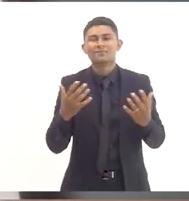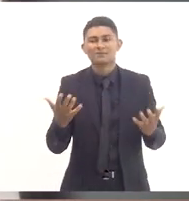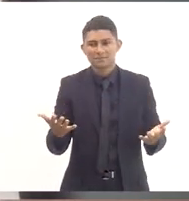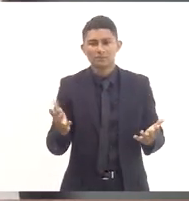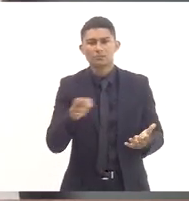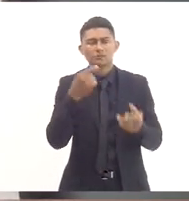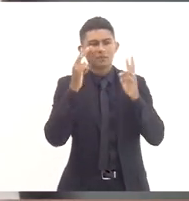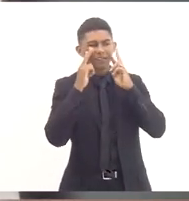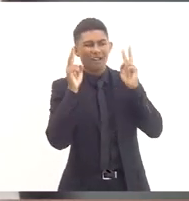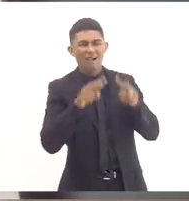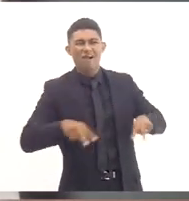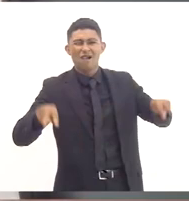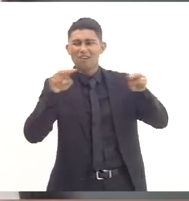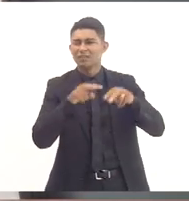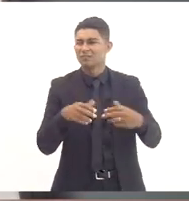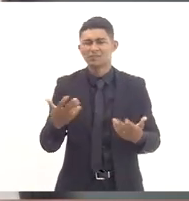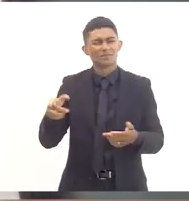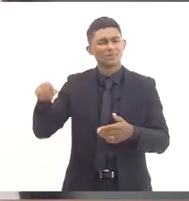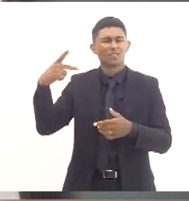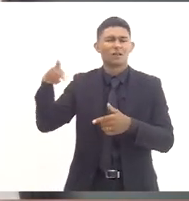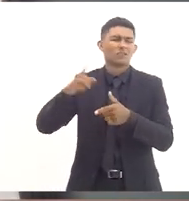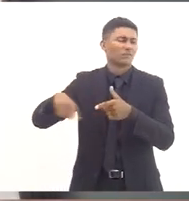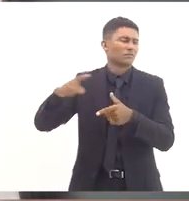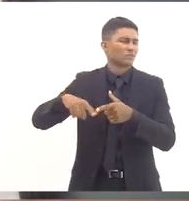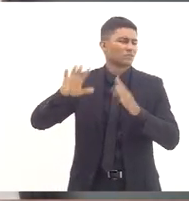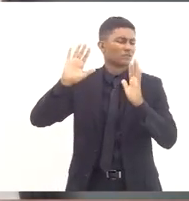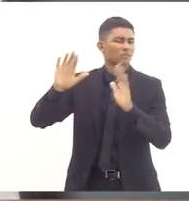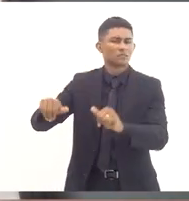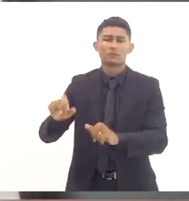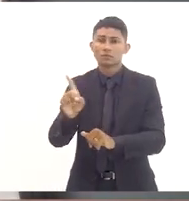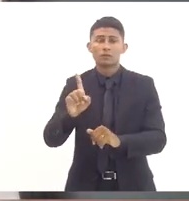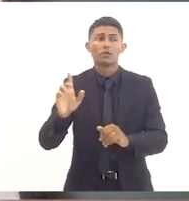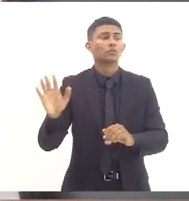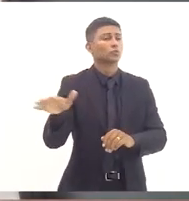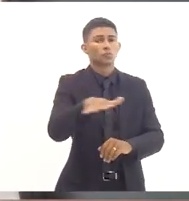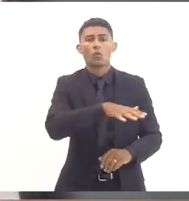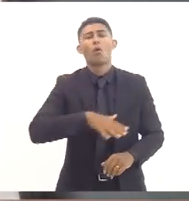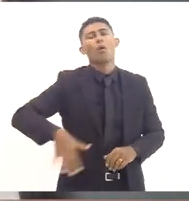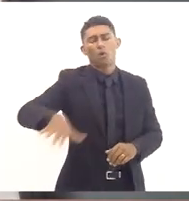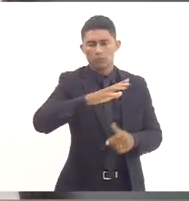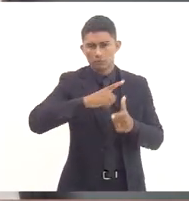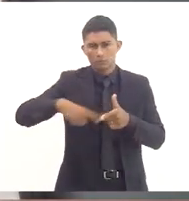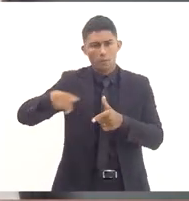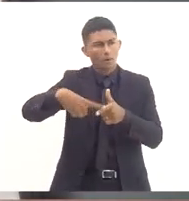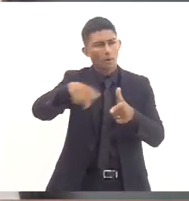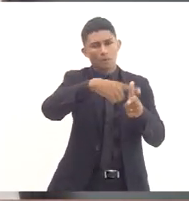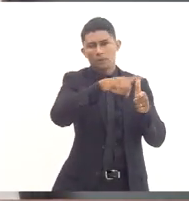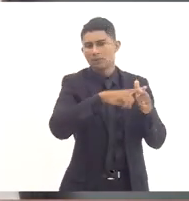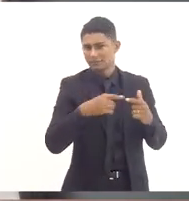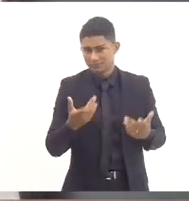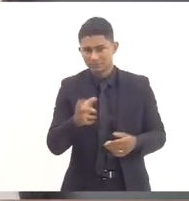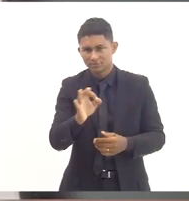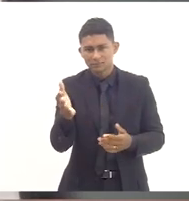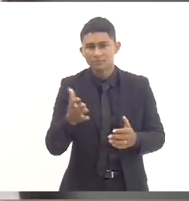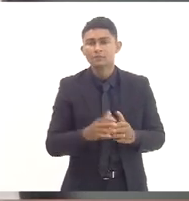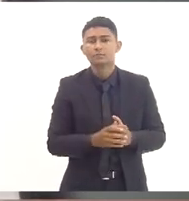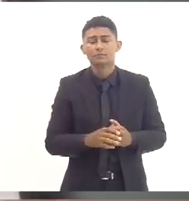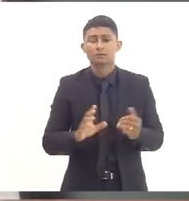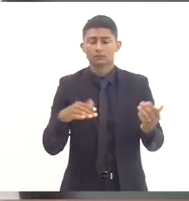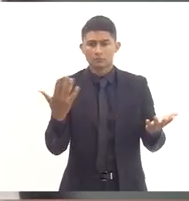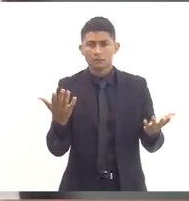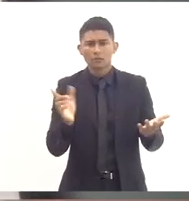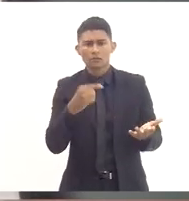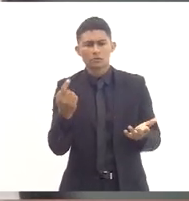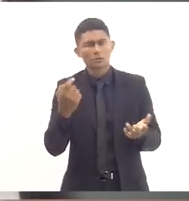aquela visão a isso é problema do outro não não é um problema do outras com um problema de todos nós quando a gente passa olhar né que